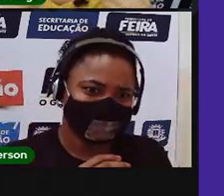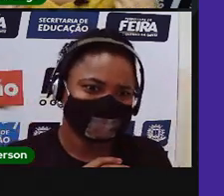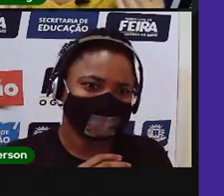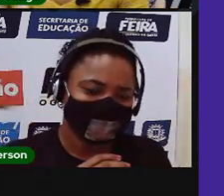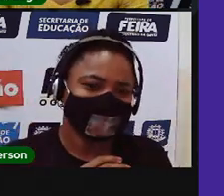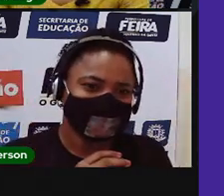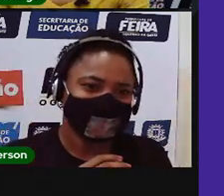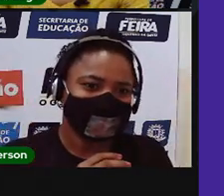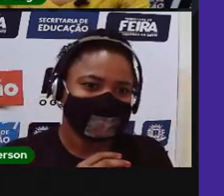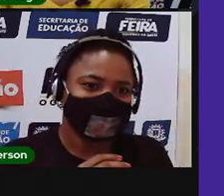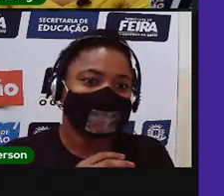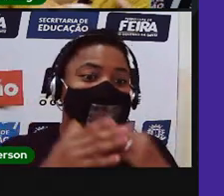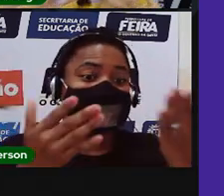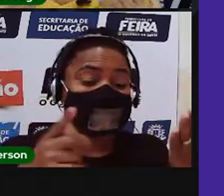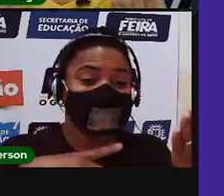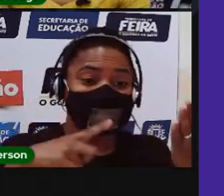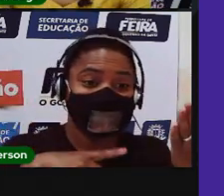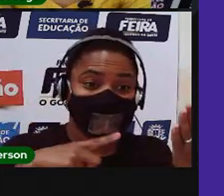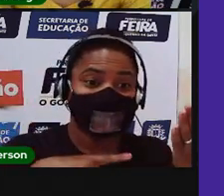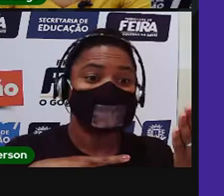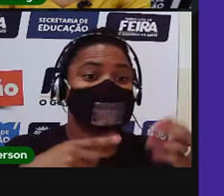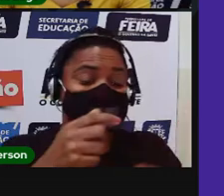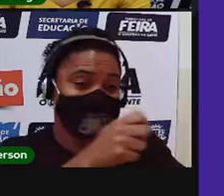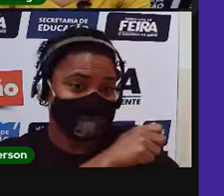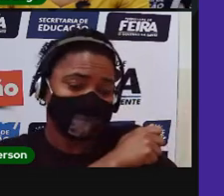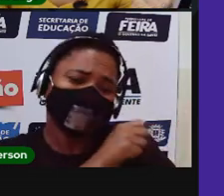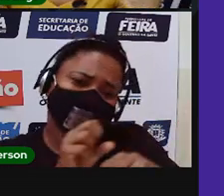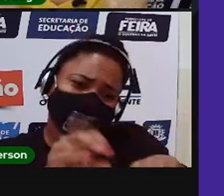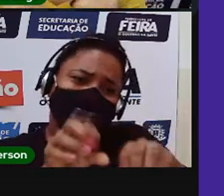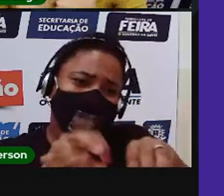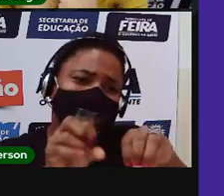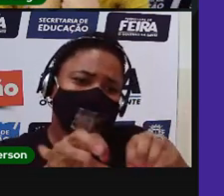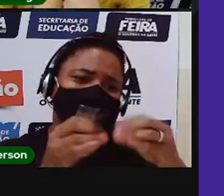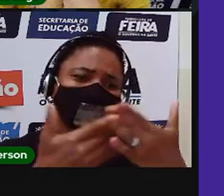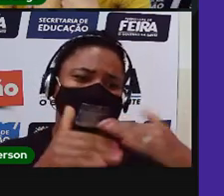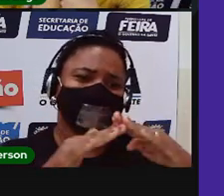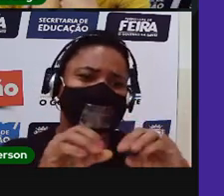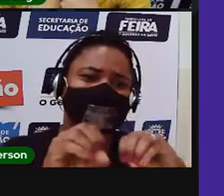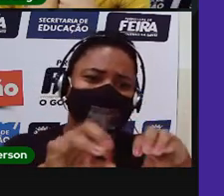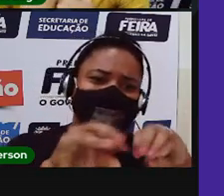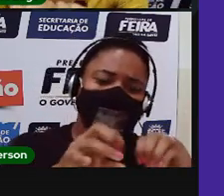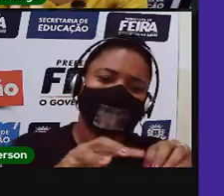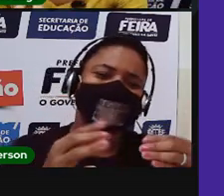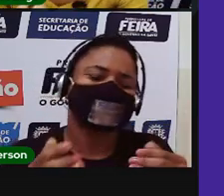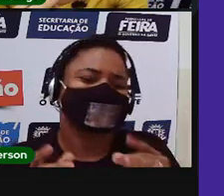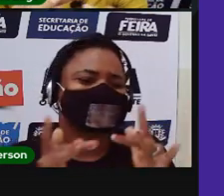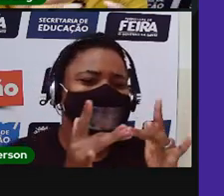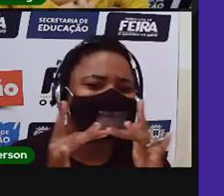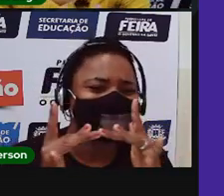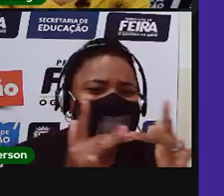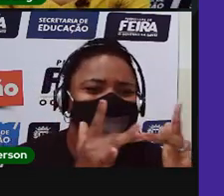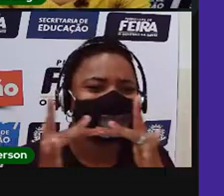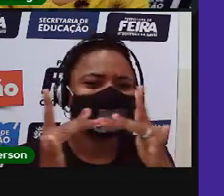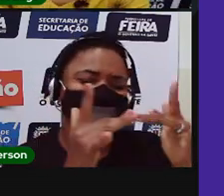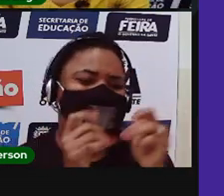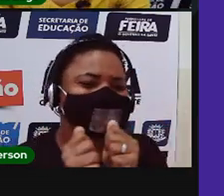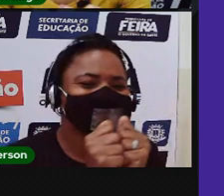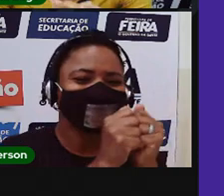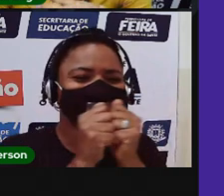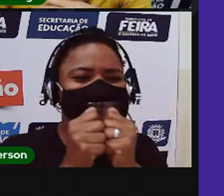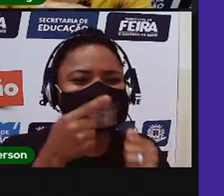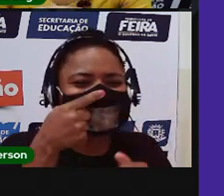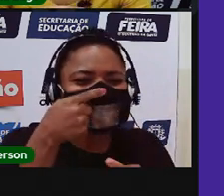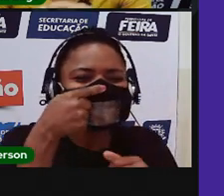tendo as aulas, não da forma que também a gente queria, né? Que a gente gosta de estar perto do outro, do colega, dos